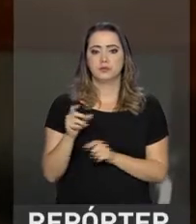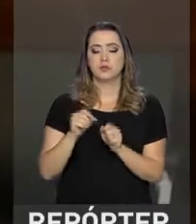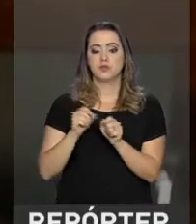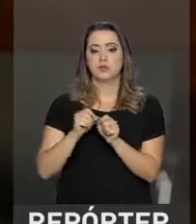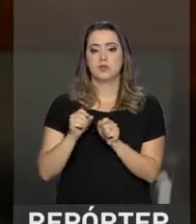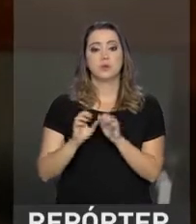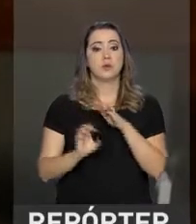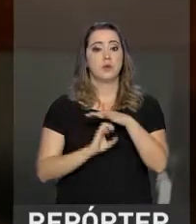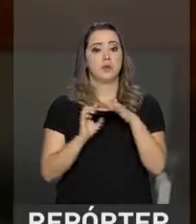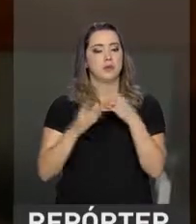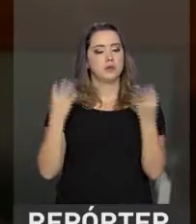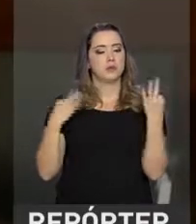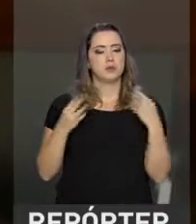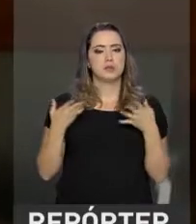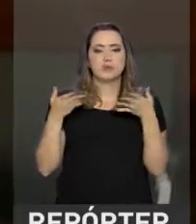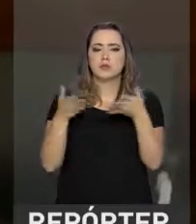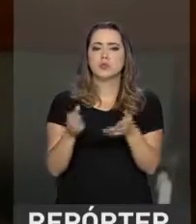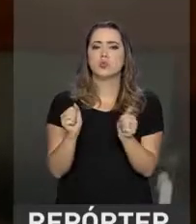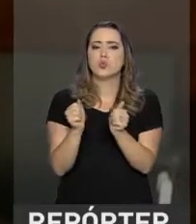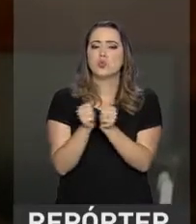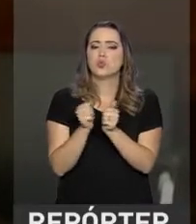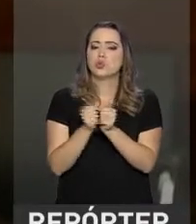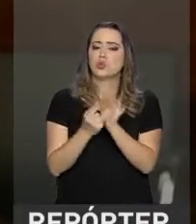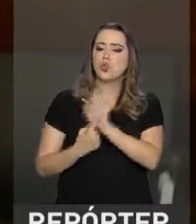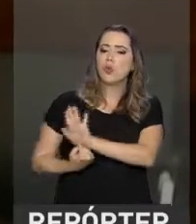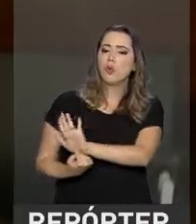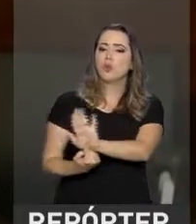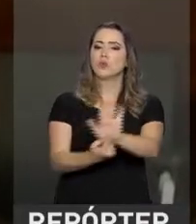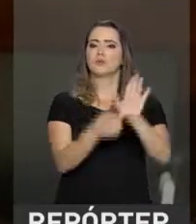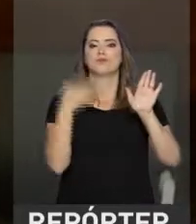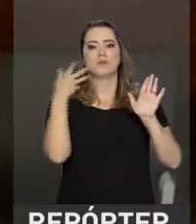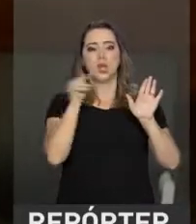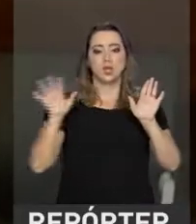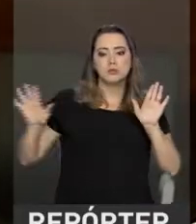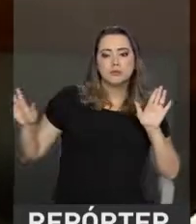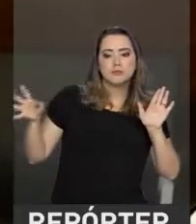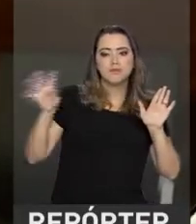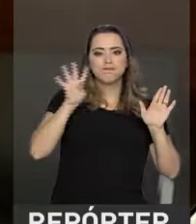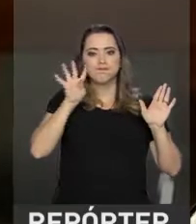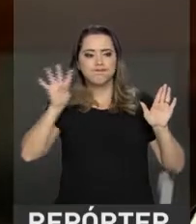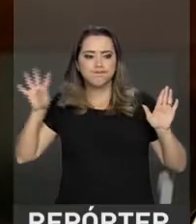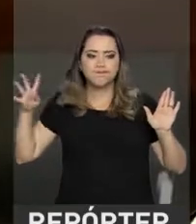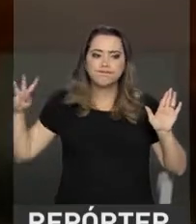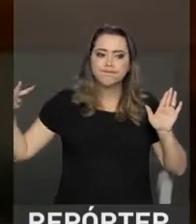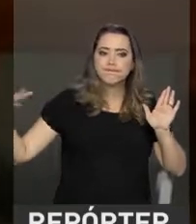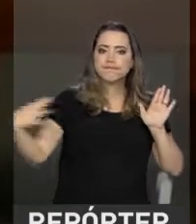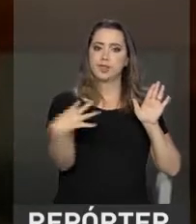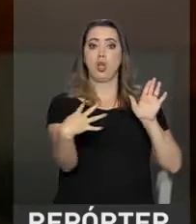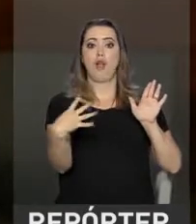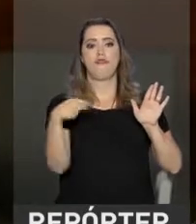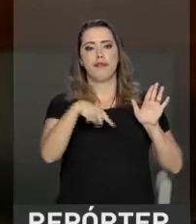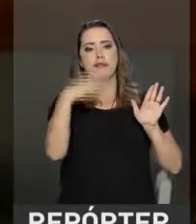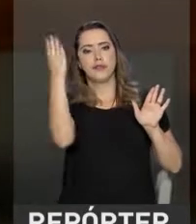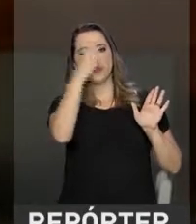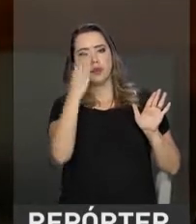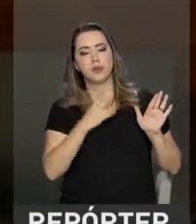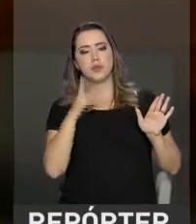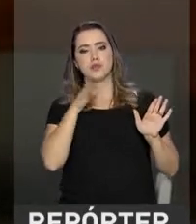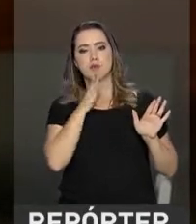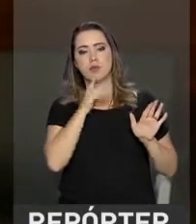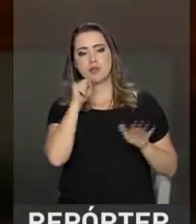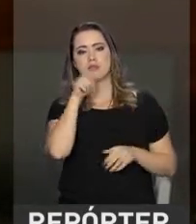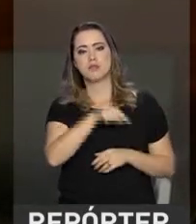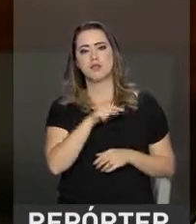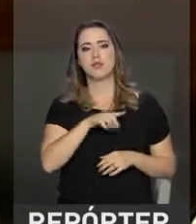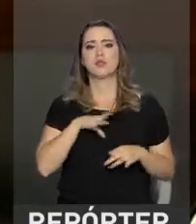que a Embratur esteja presente, levando essas belezas e que motive as pessoas de outros países a virem conhecer o